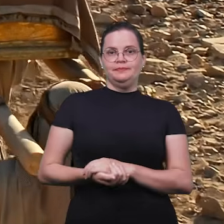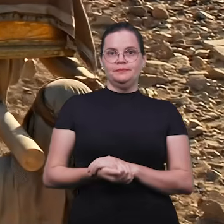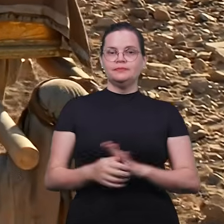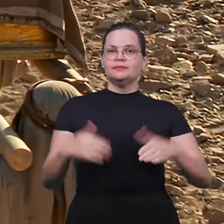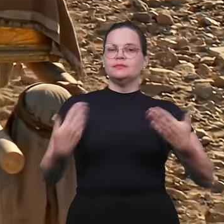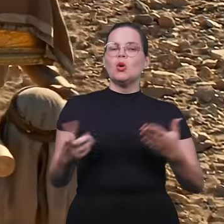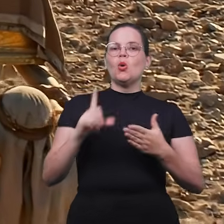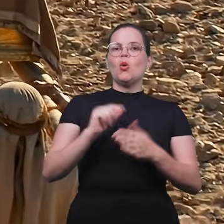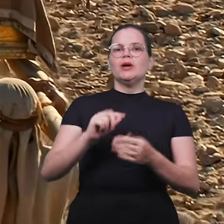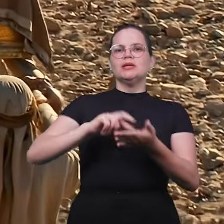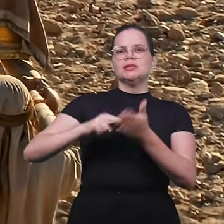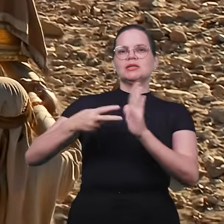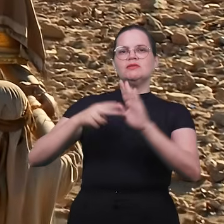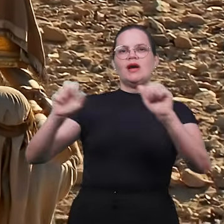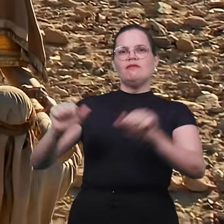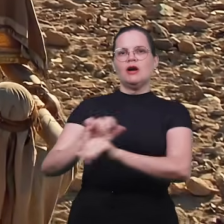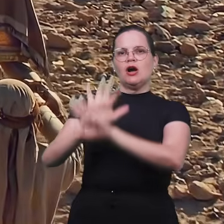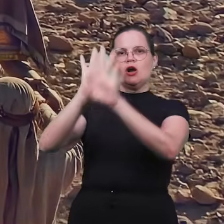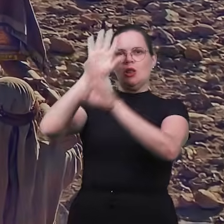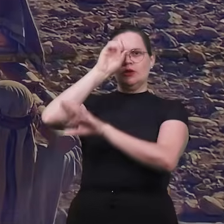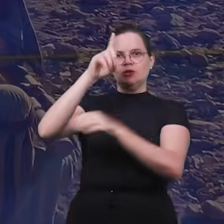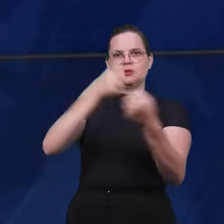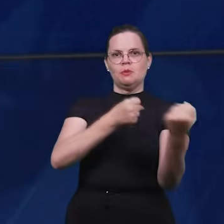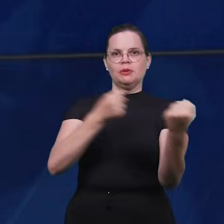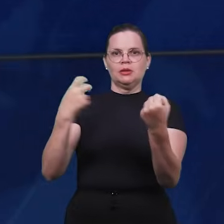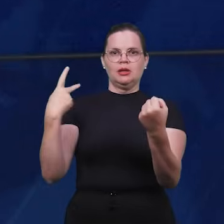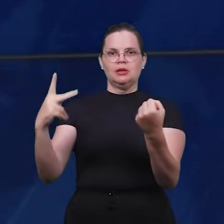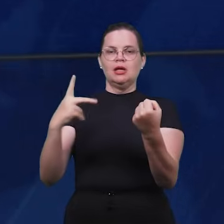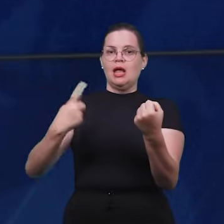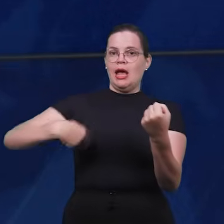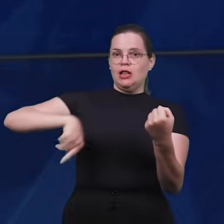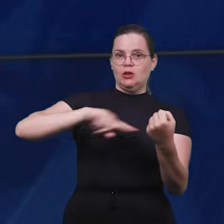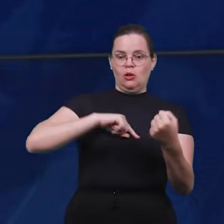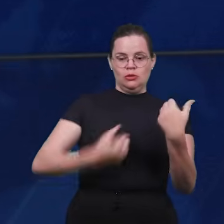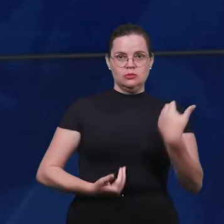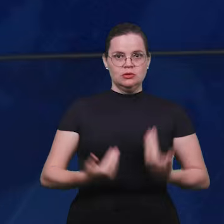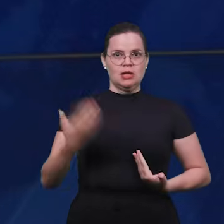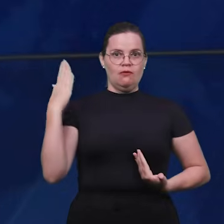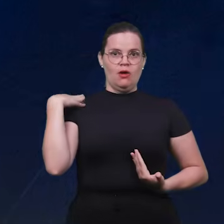Deus, deveria ser carregado pelos ombros dos seus